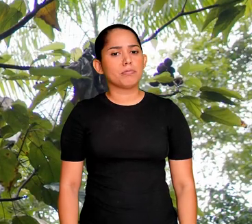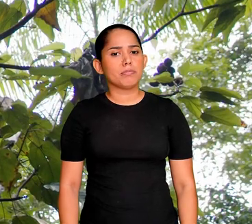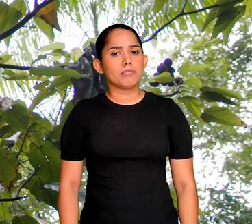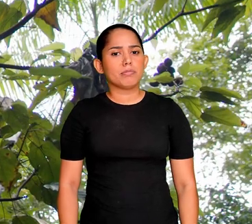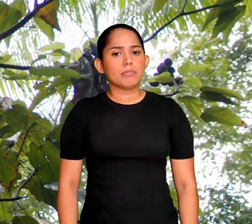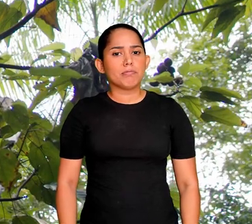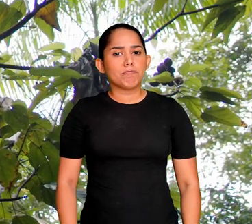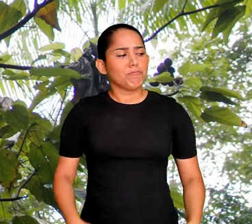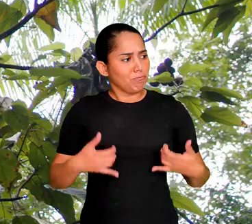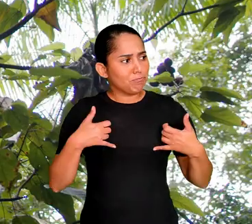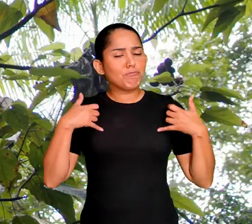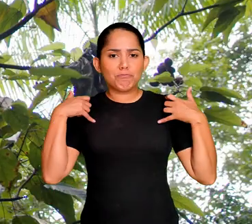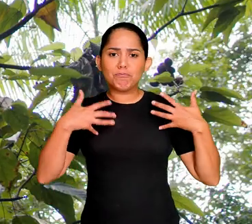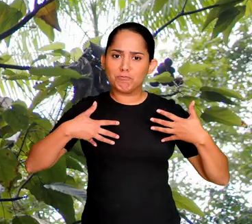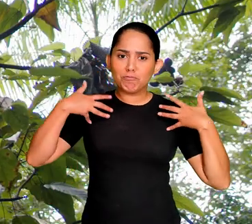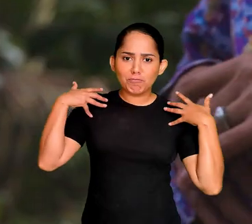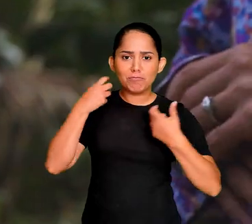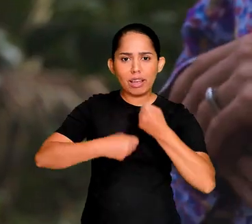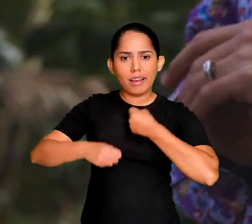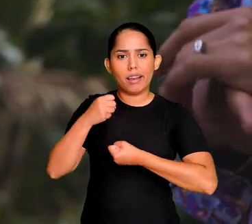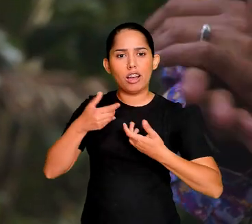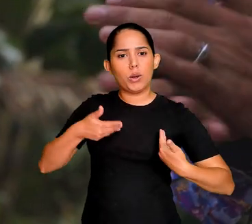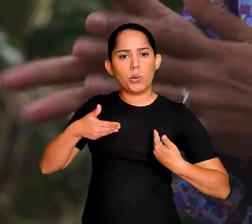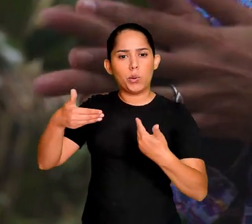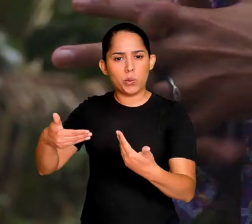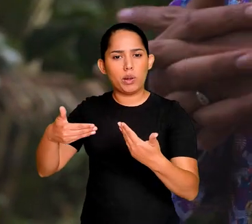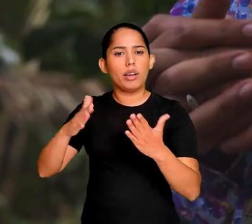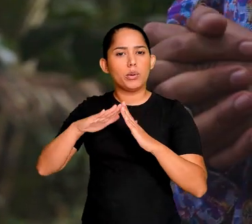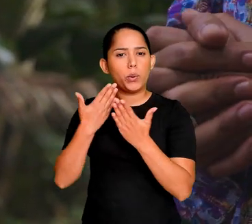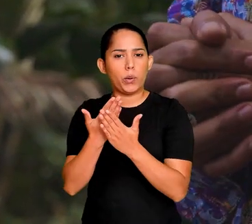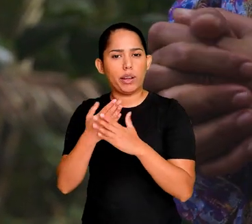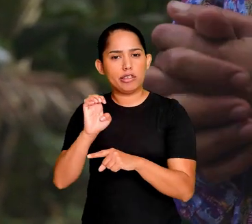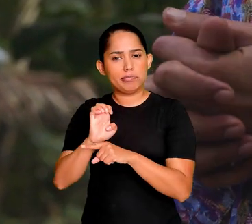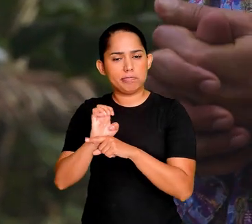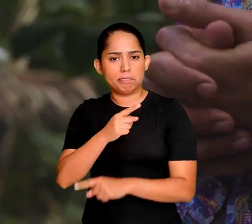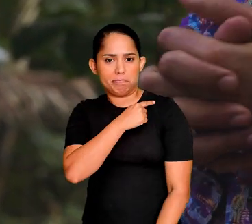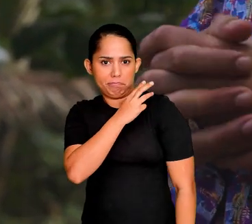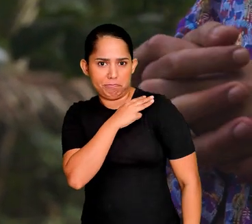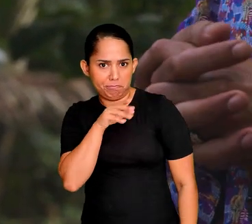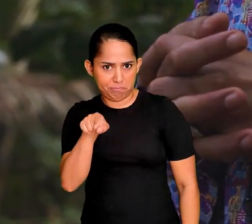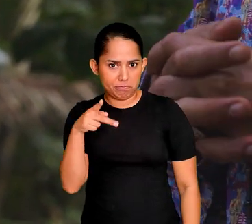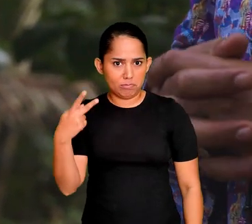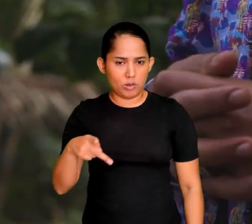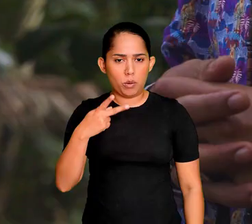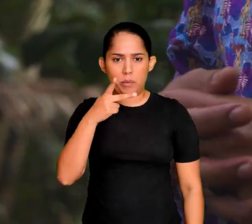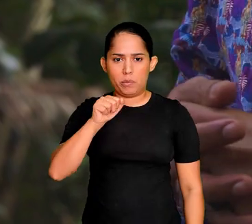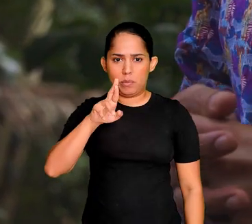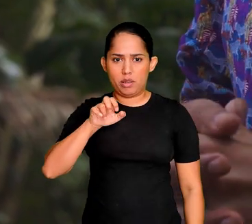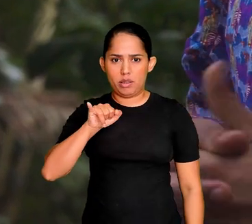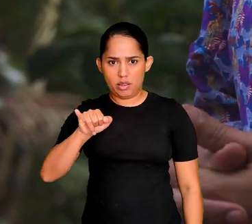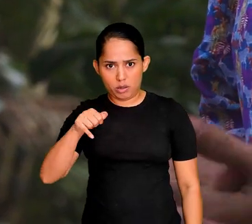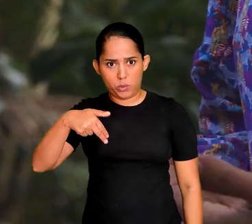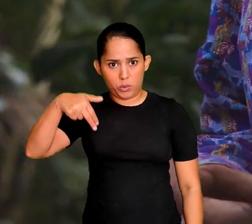Tive a honra, né, ano passado, eu fui convidada pelo Colégio Estadual, né, ensino médio, aqui de